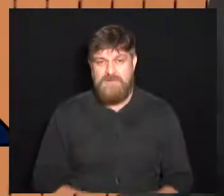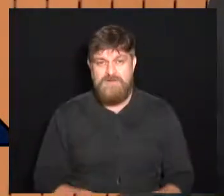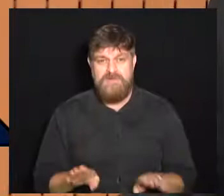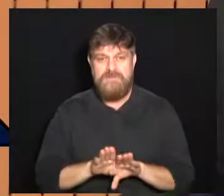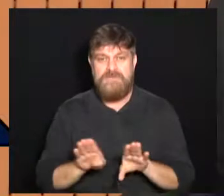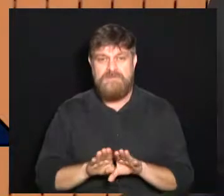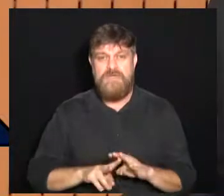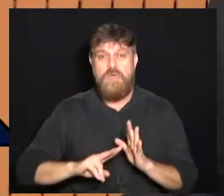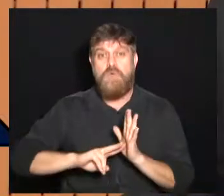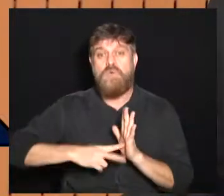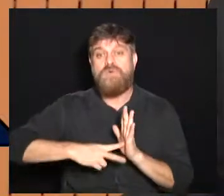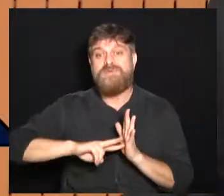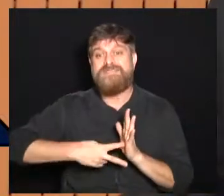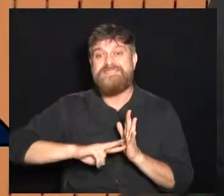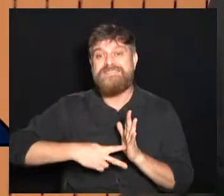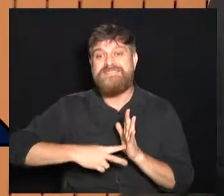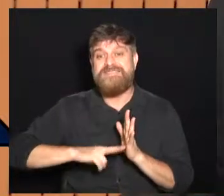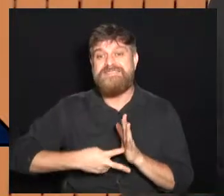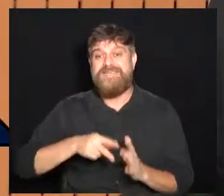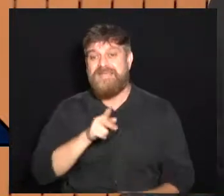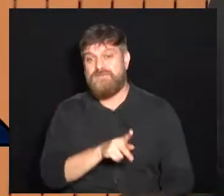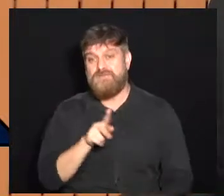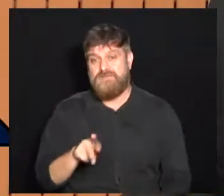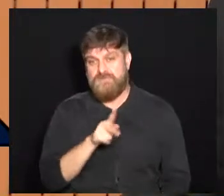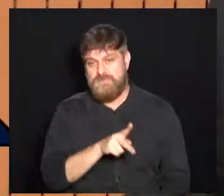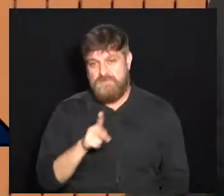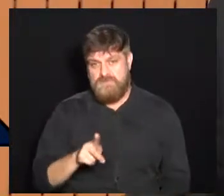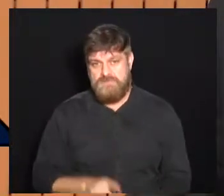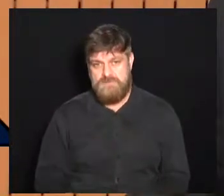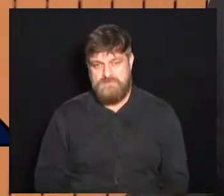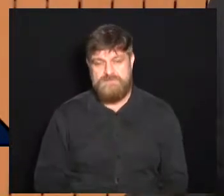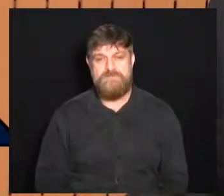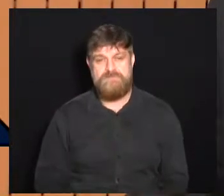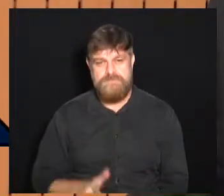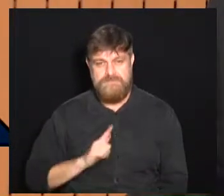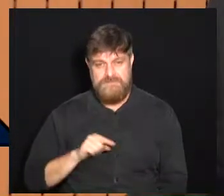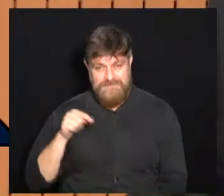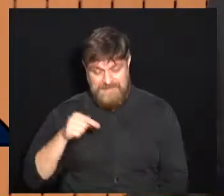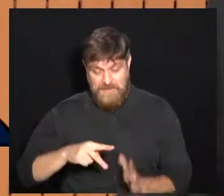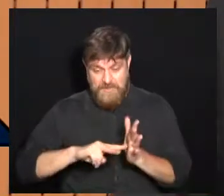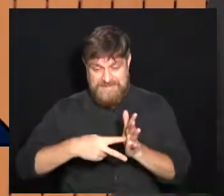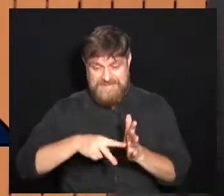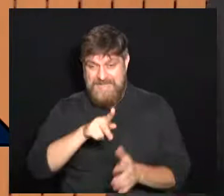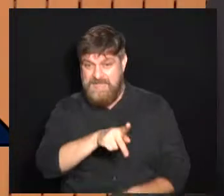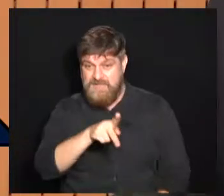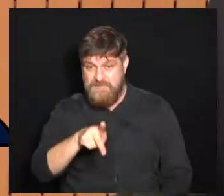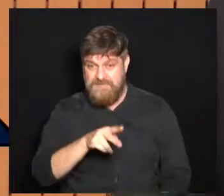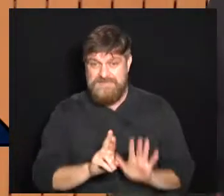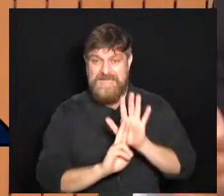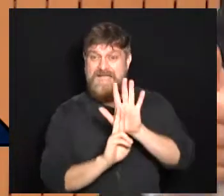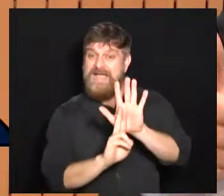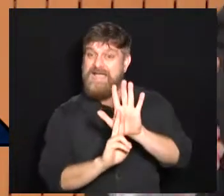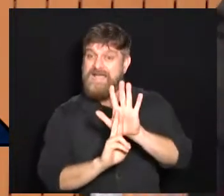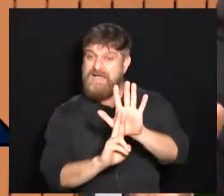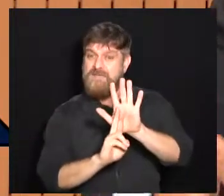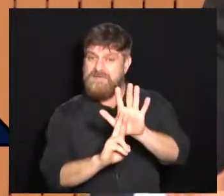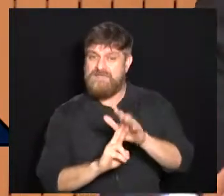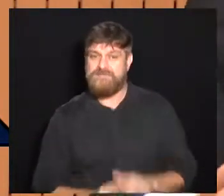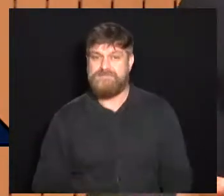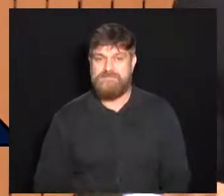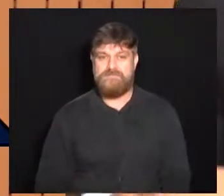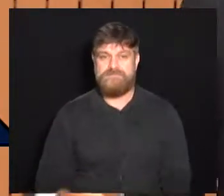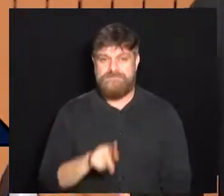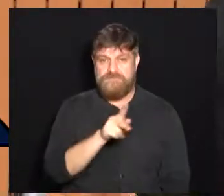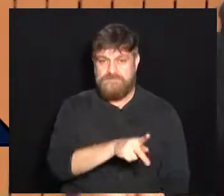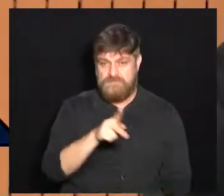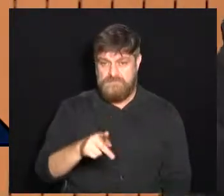o sindicato dos professores, o Simpro, porque é o Simpro hoje que representa os professores